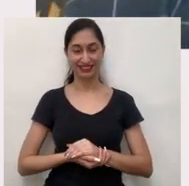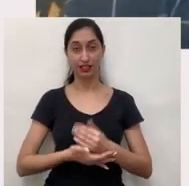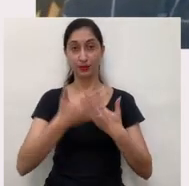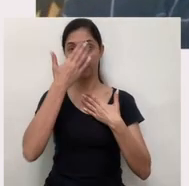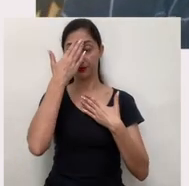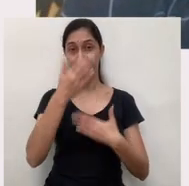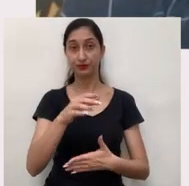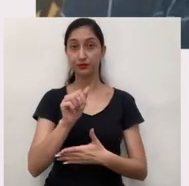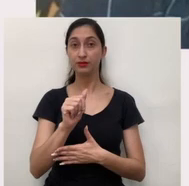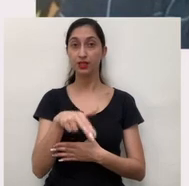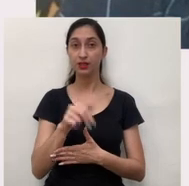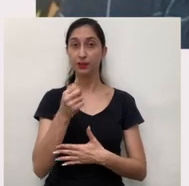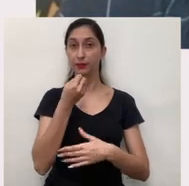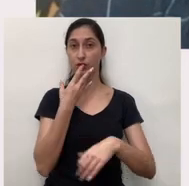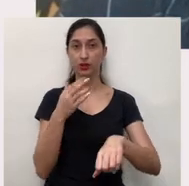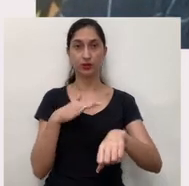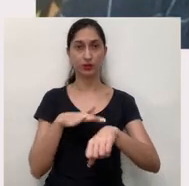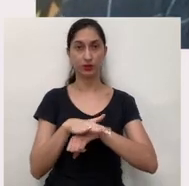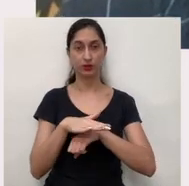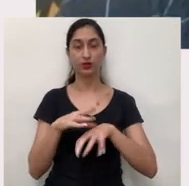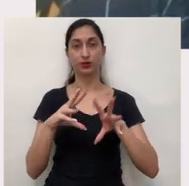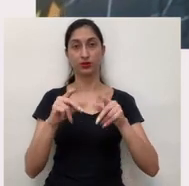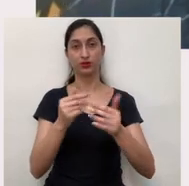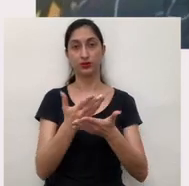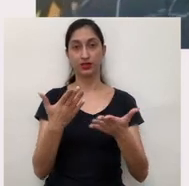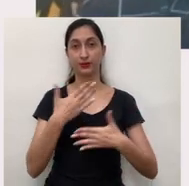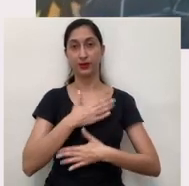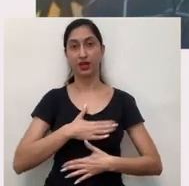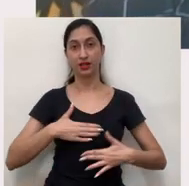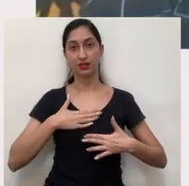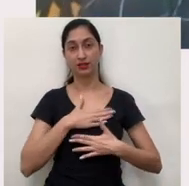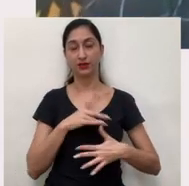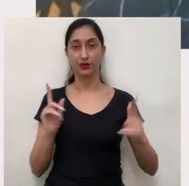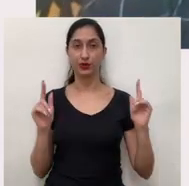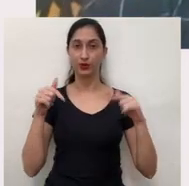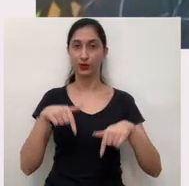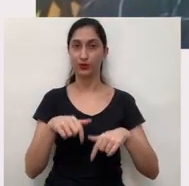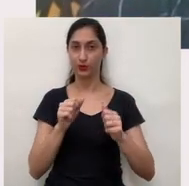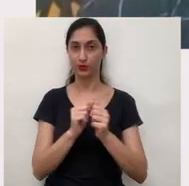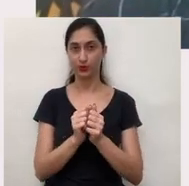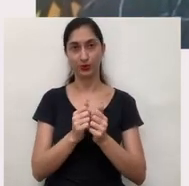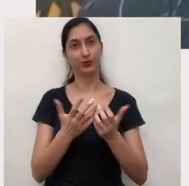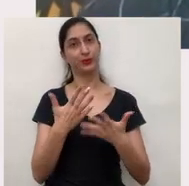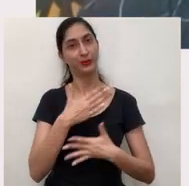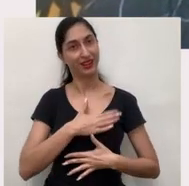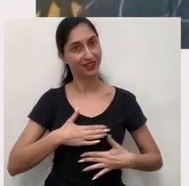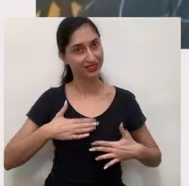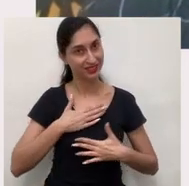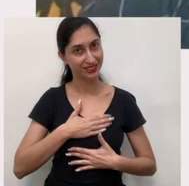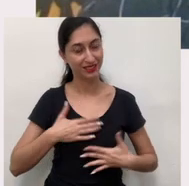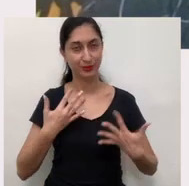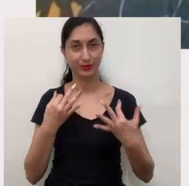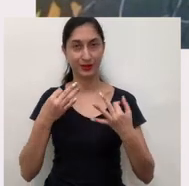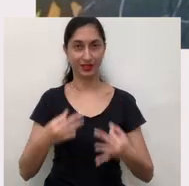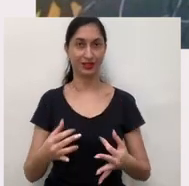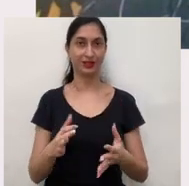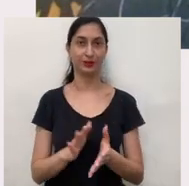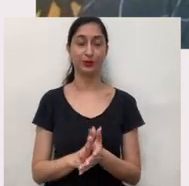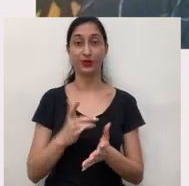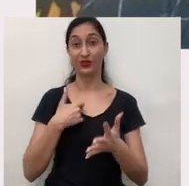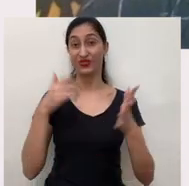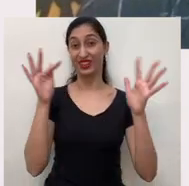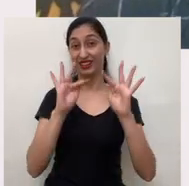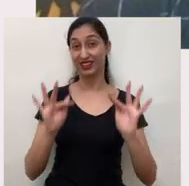Obrigada, Ana. Boa noite, gente. É um prazer estar aqui. É um enorme prazer. Eu estou